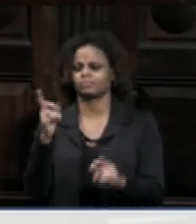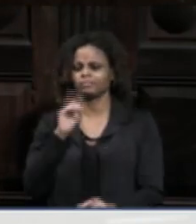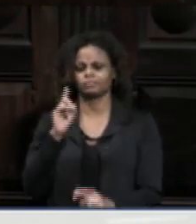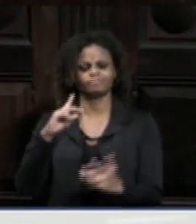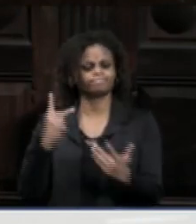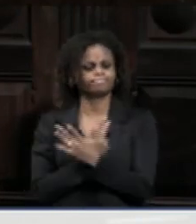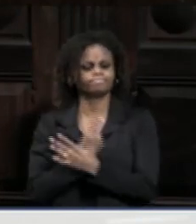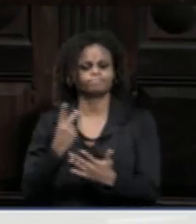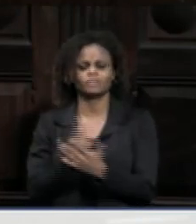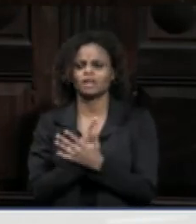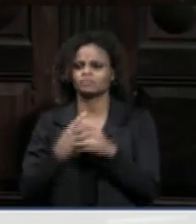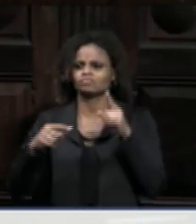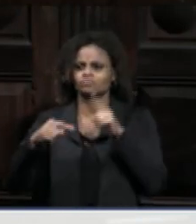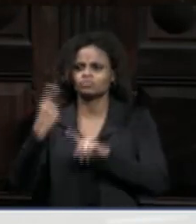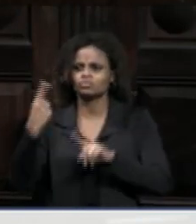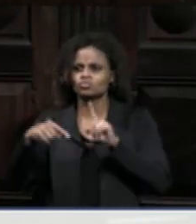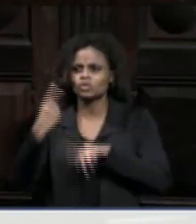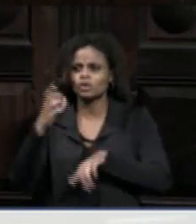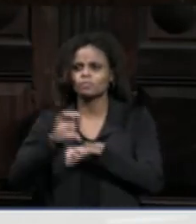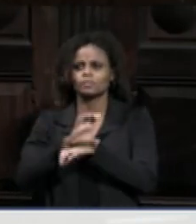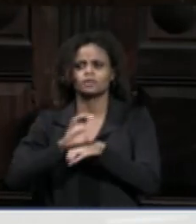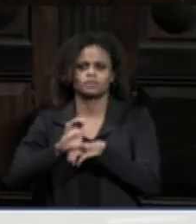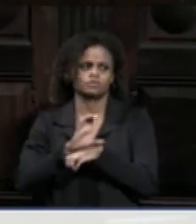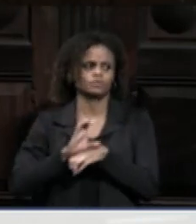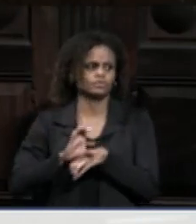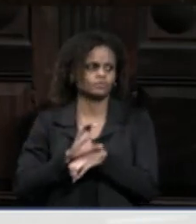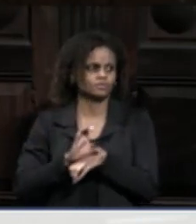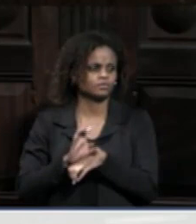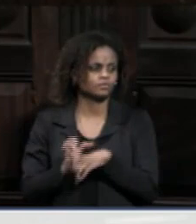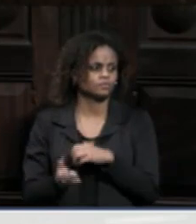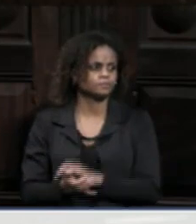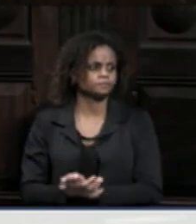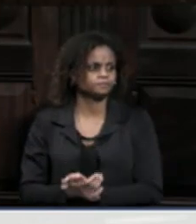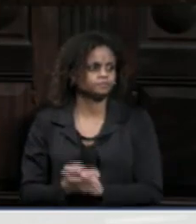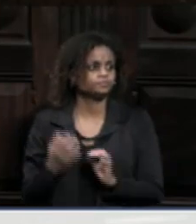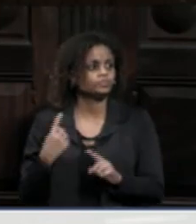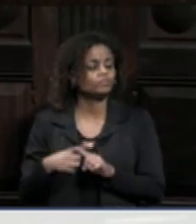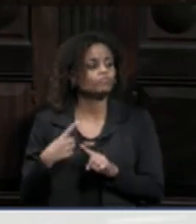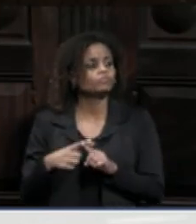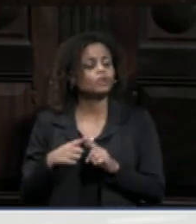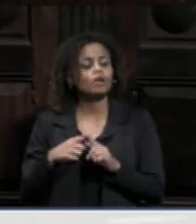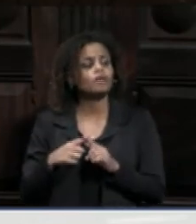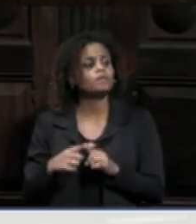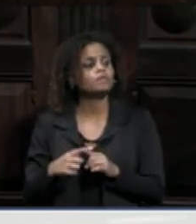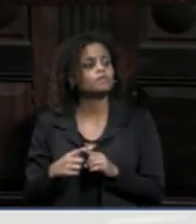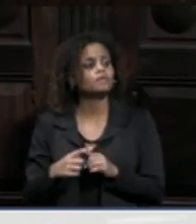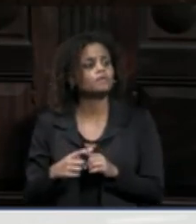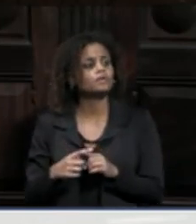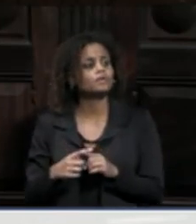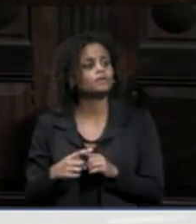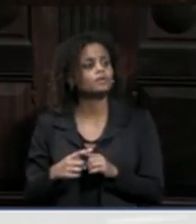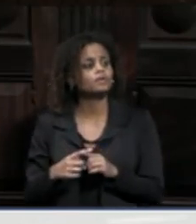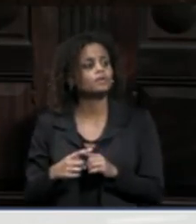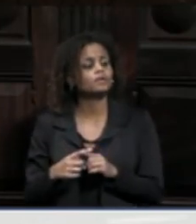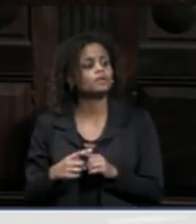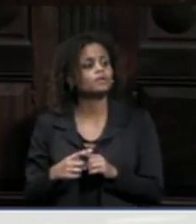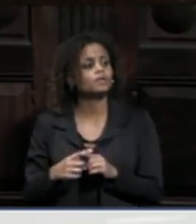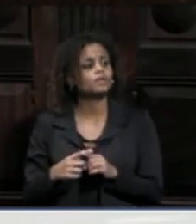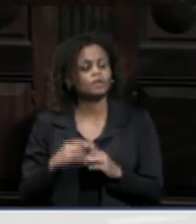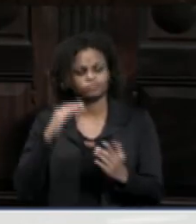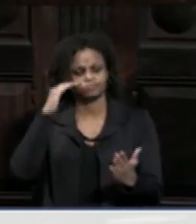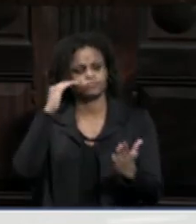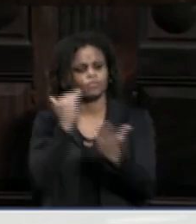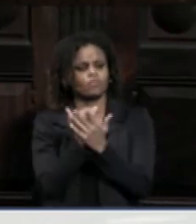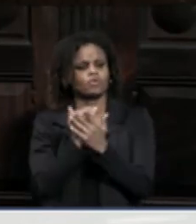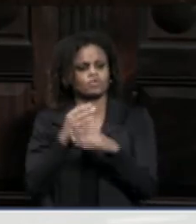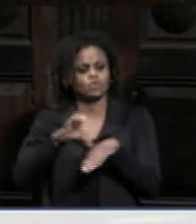e inconstitucional, porque não obedecia um princípio basilar